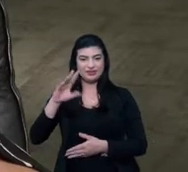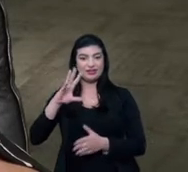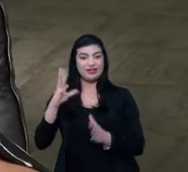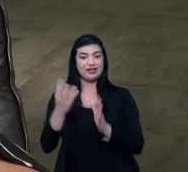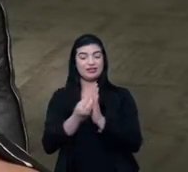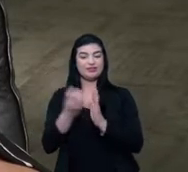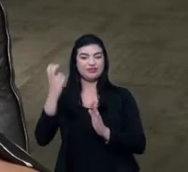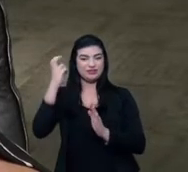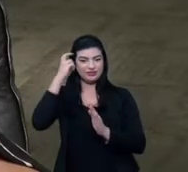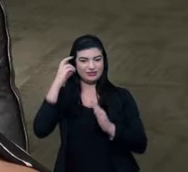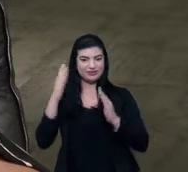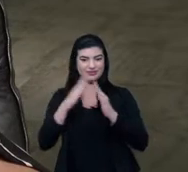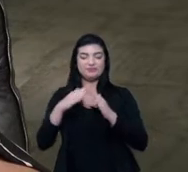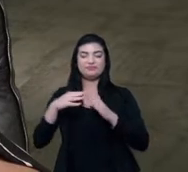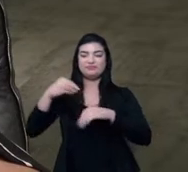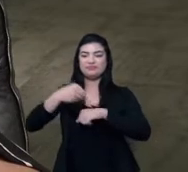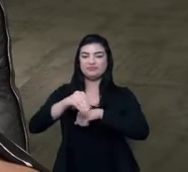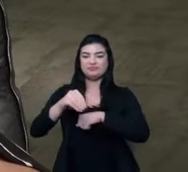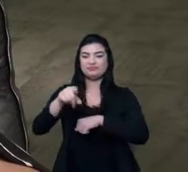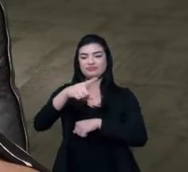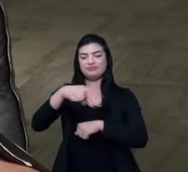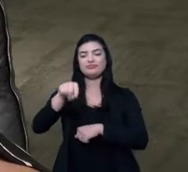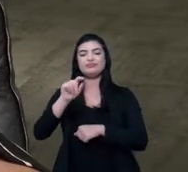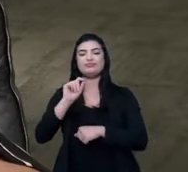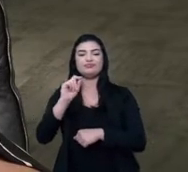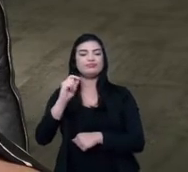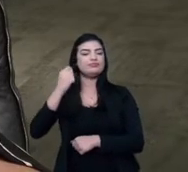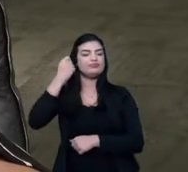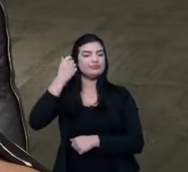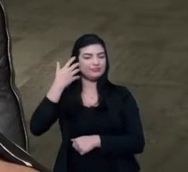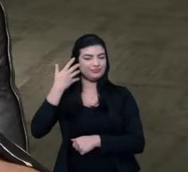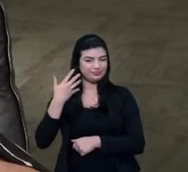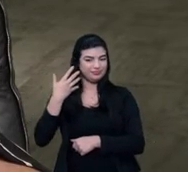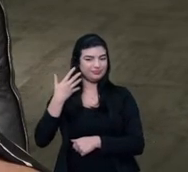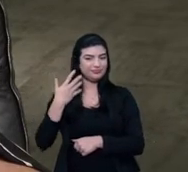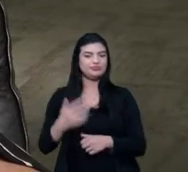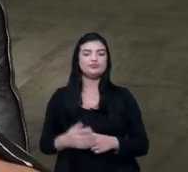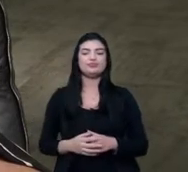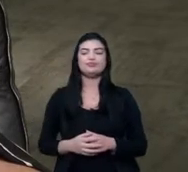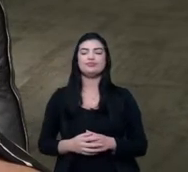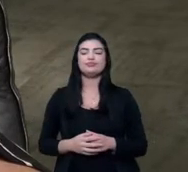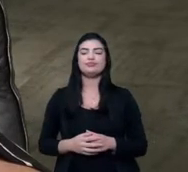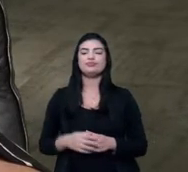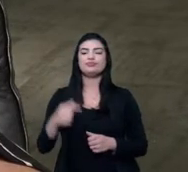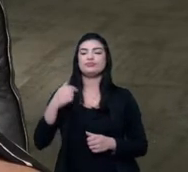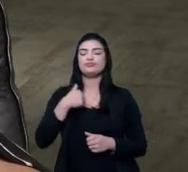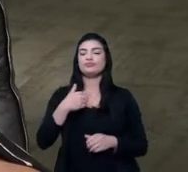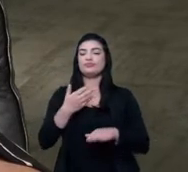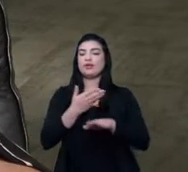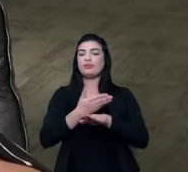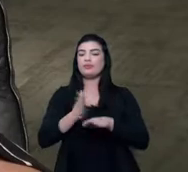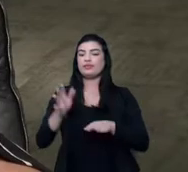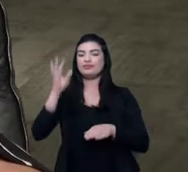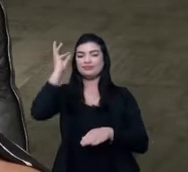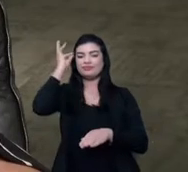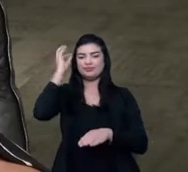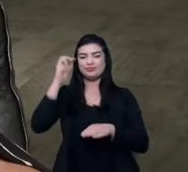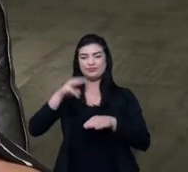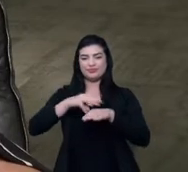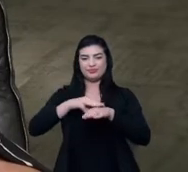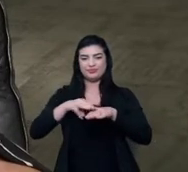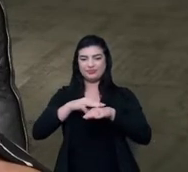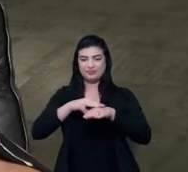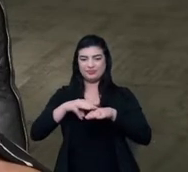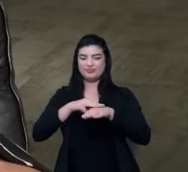Conforme recomendação do CNJ, farei minha audiodescrição. Sou uma mulher branca de cabelos castanhos